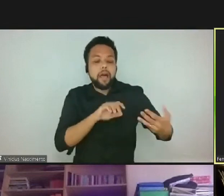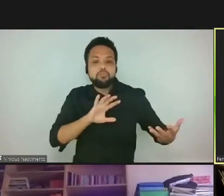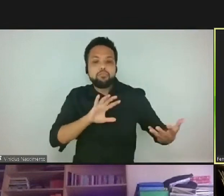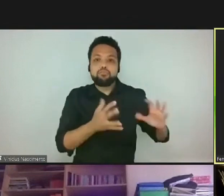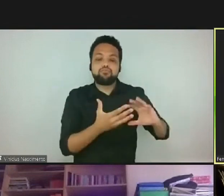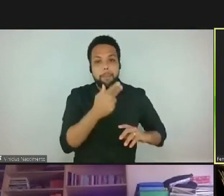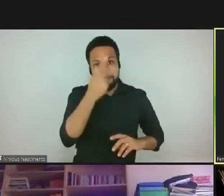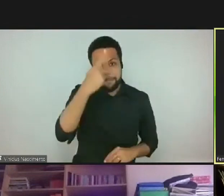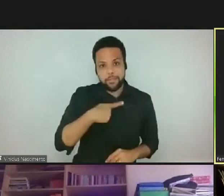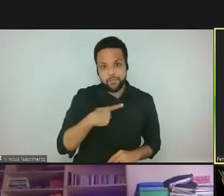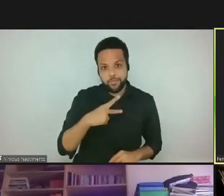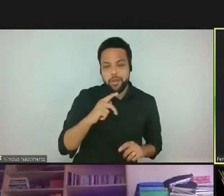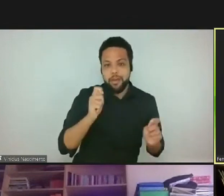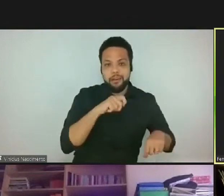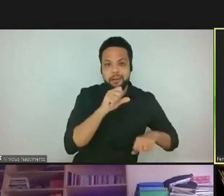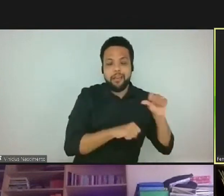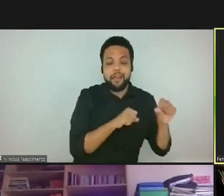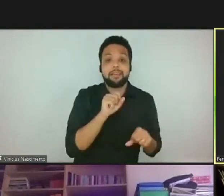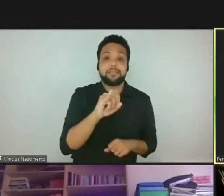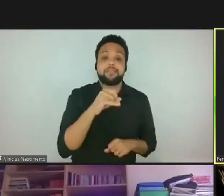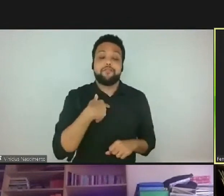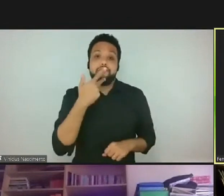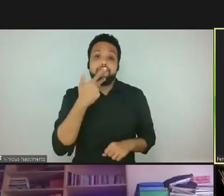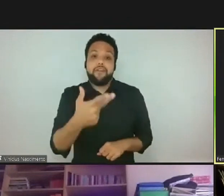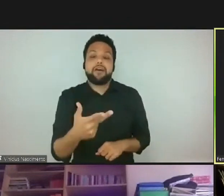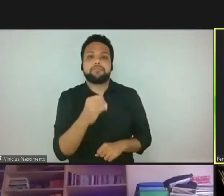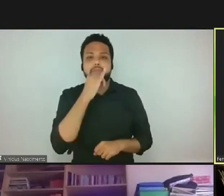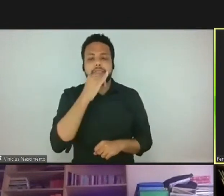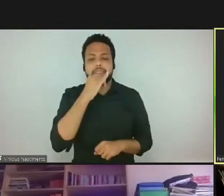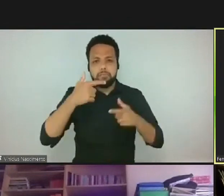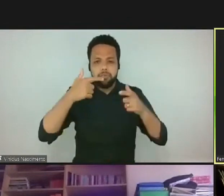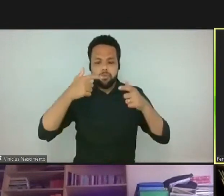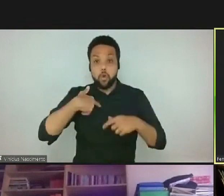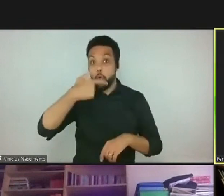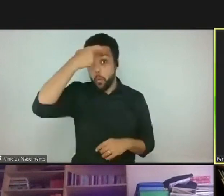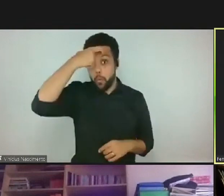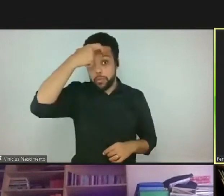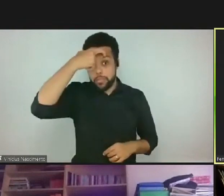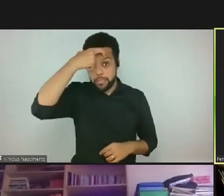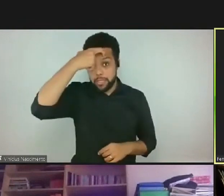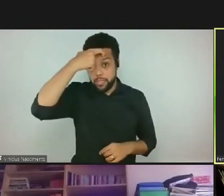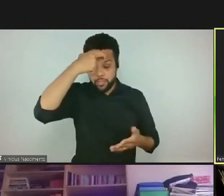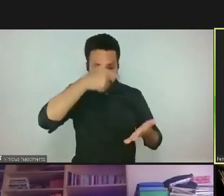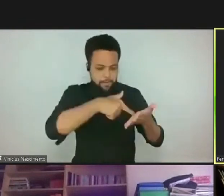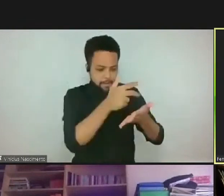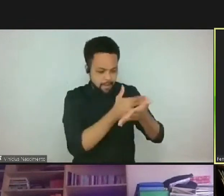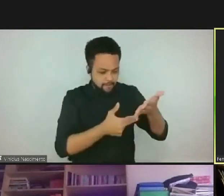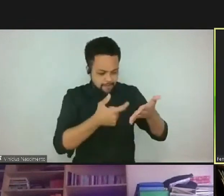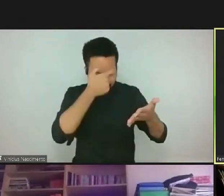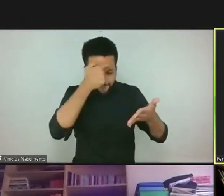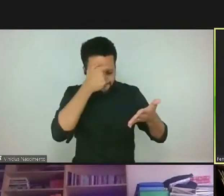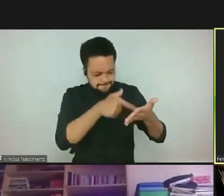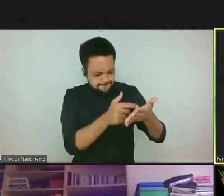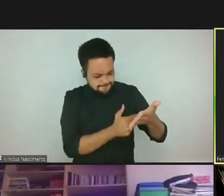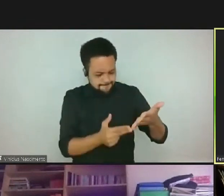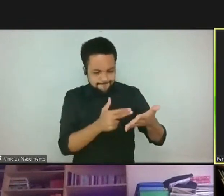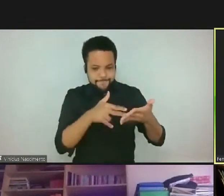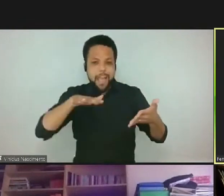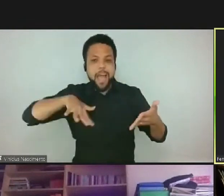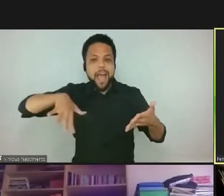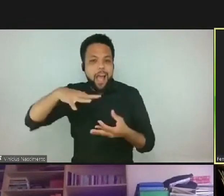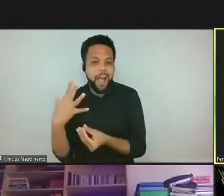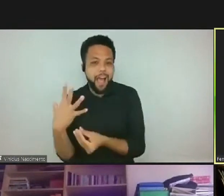Então, se eu falo de um lugar consciente no desenho, né, na arte,